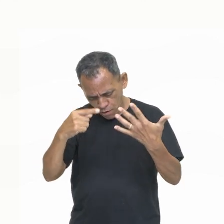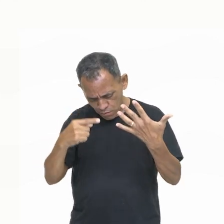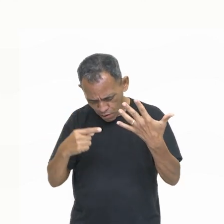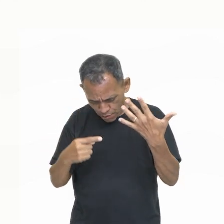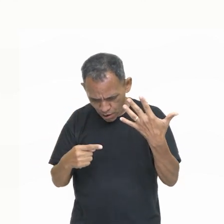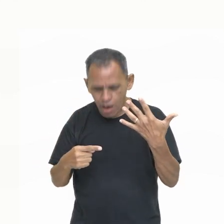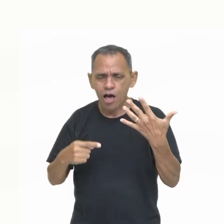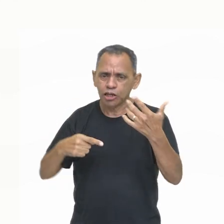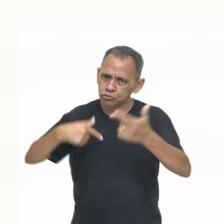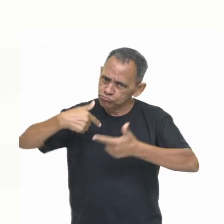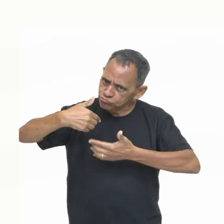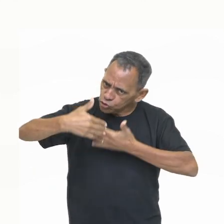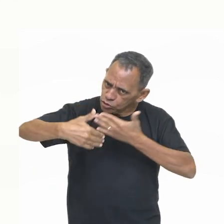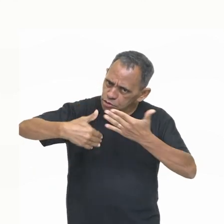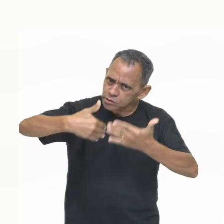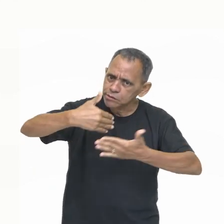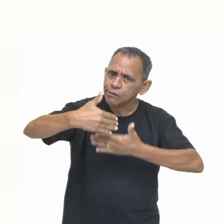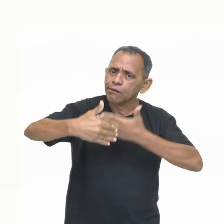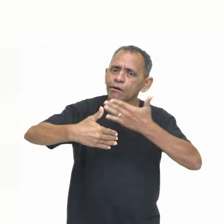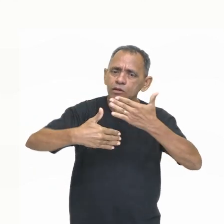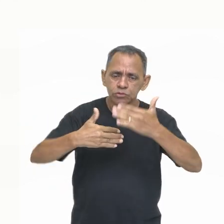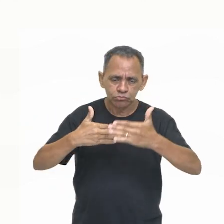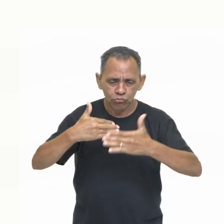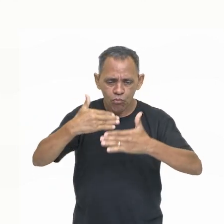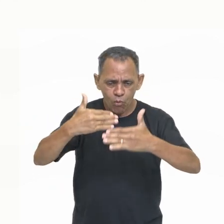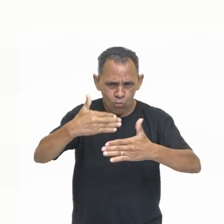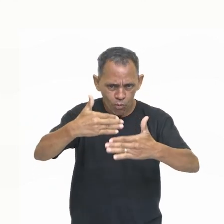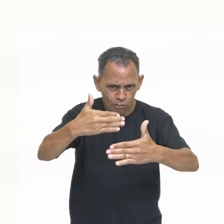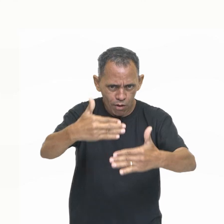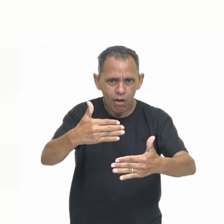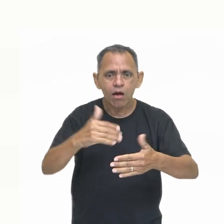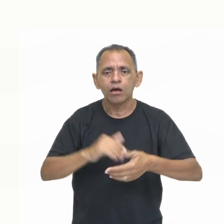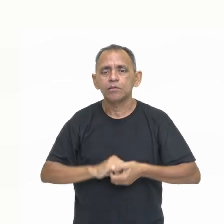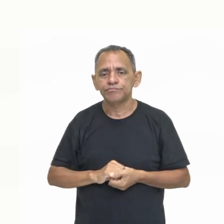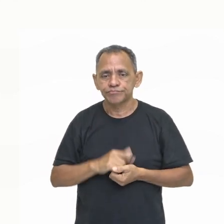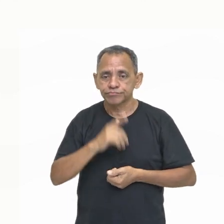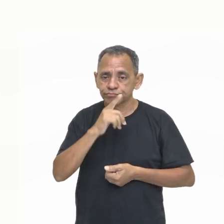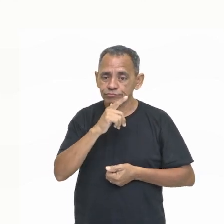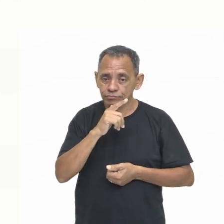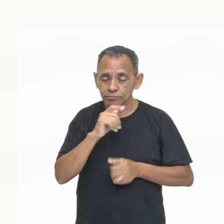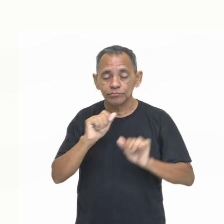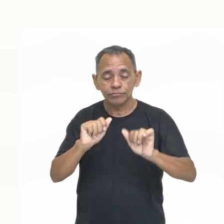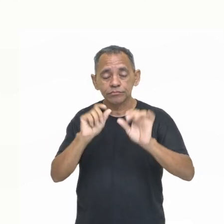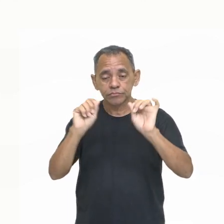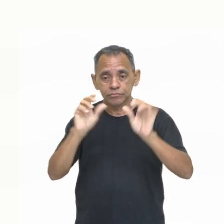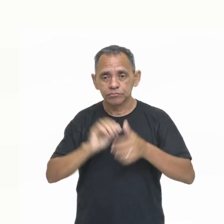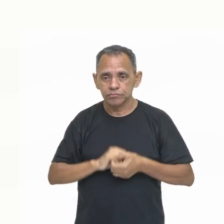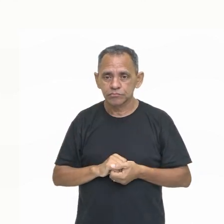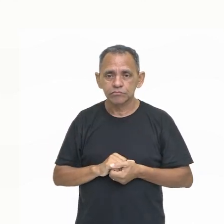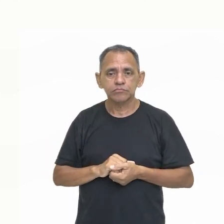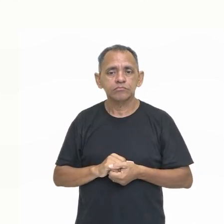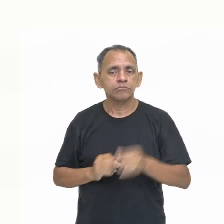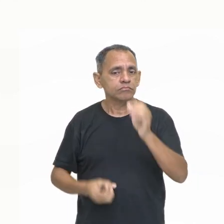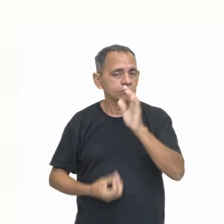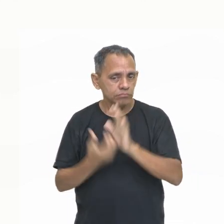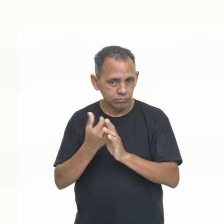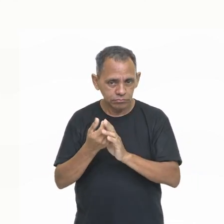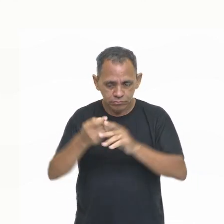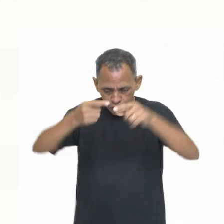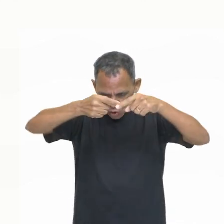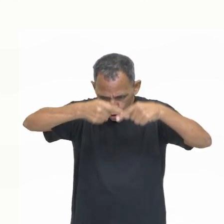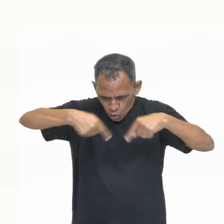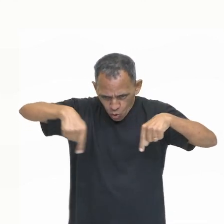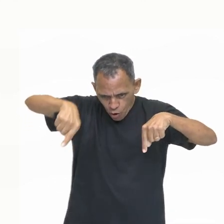processo, essa transformação da água para poder também formar os lagos e